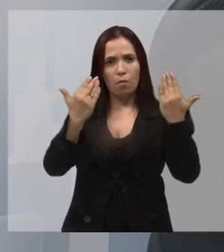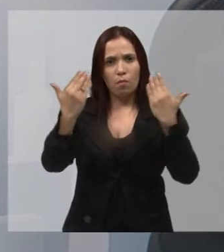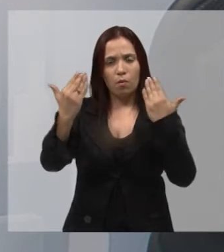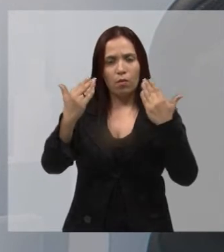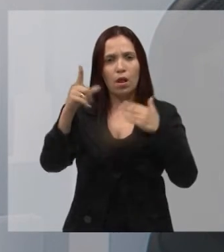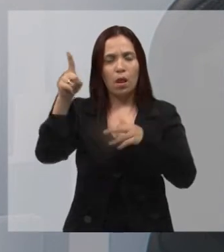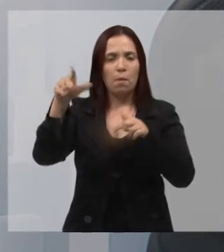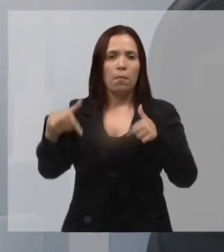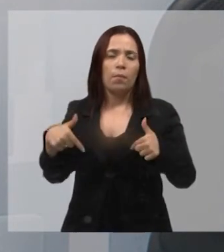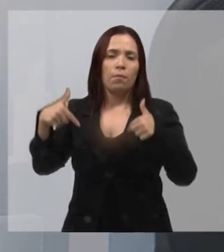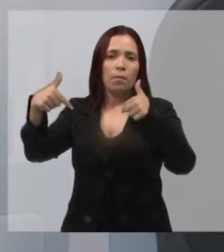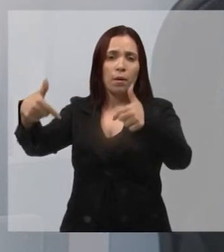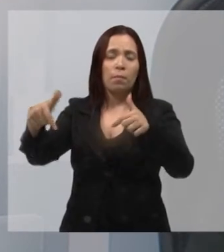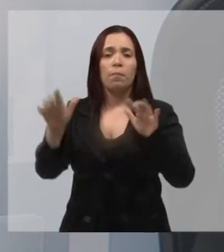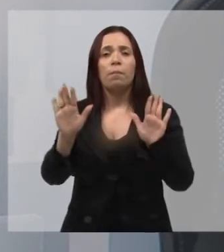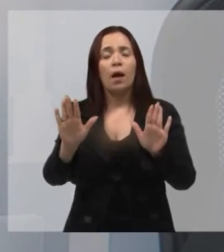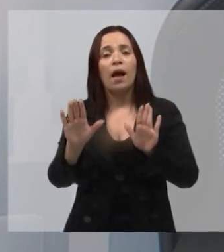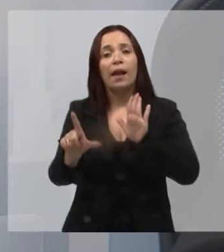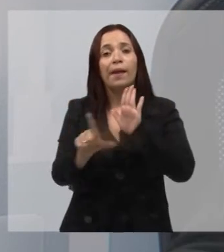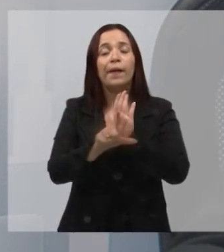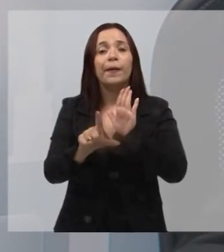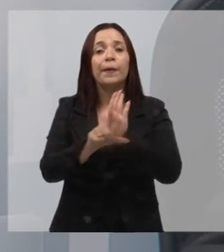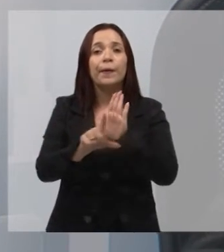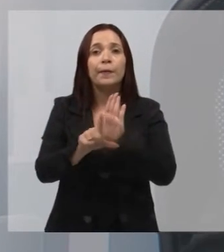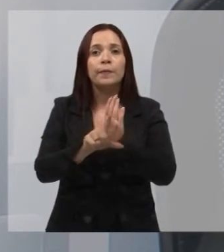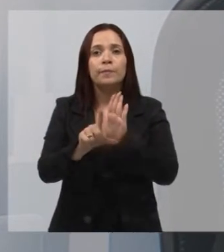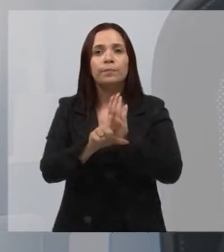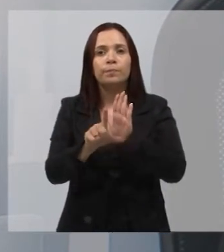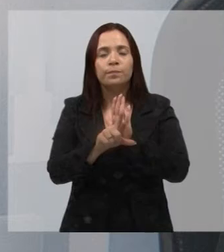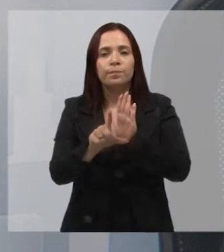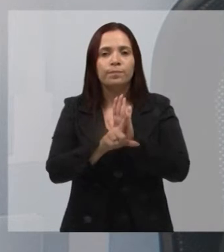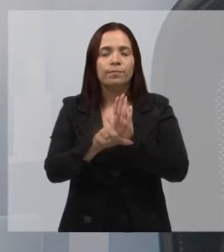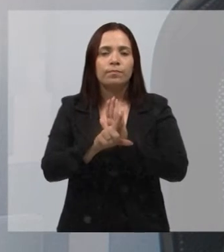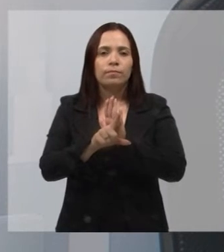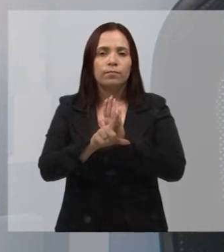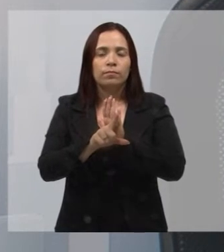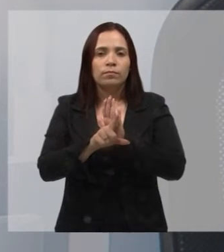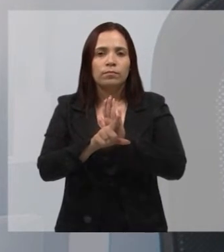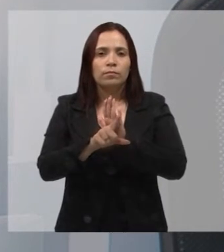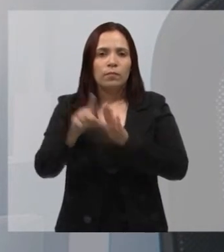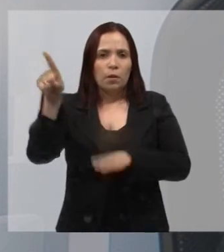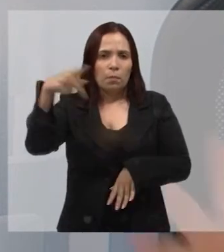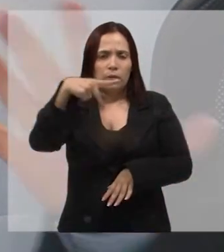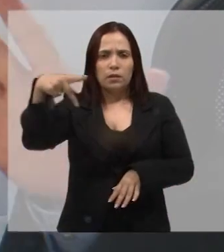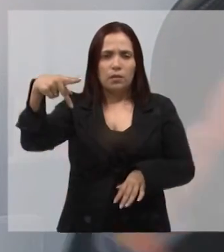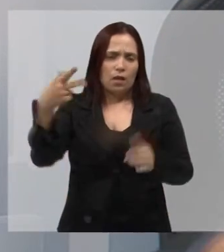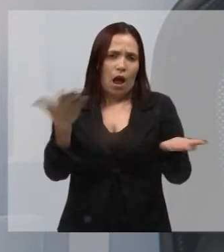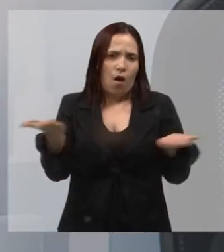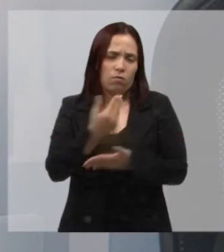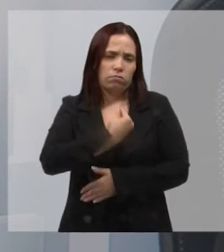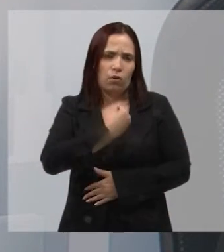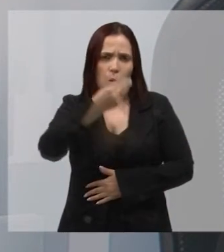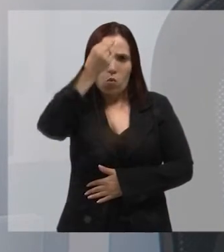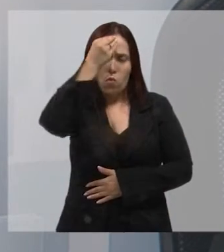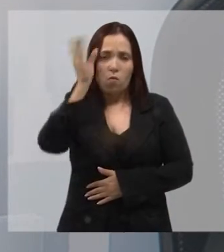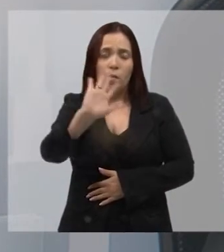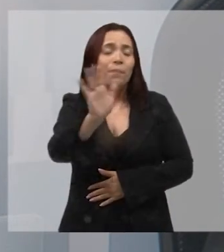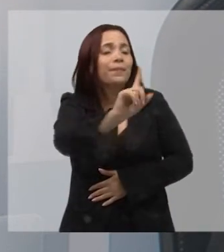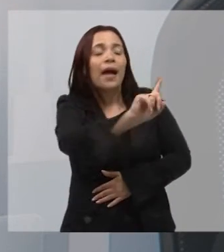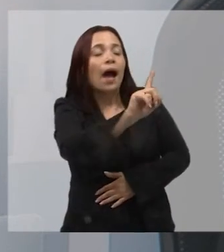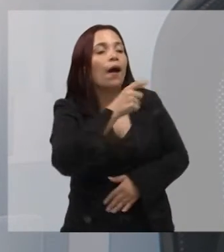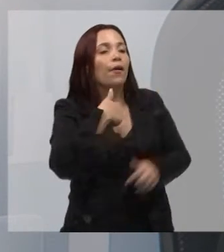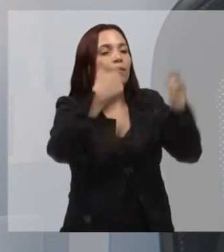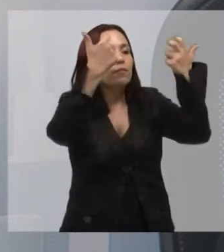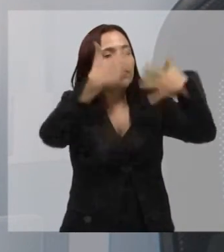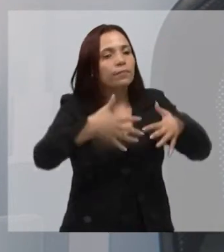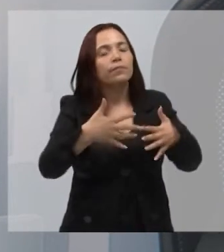maneiras mais enérgicas, mas pela legislação que nós temos... O governo atual não tem nada a ver com isso. Não. Na legislação atual,